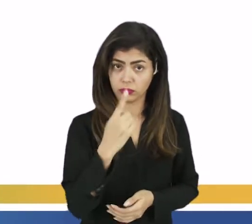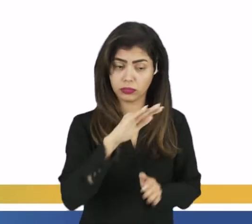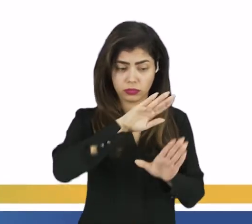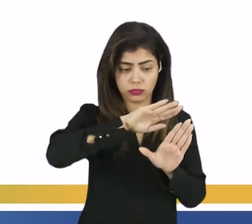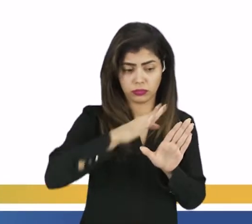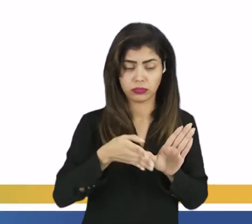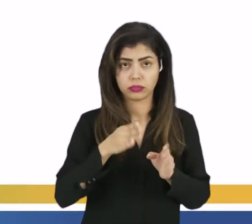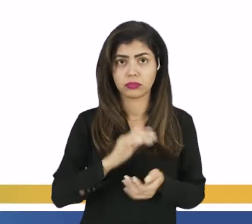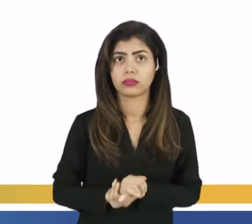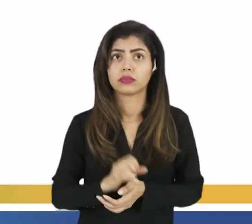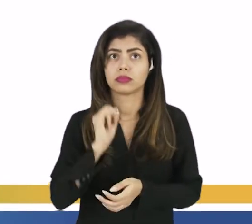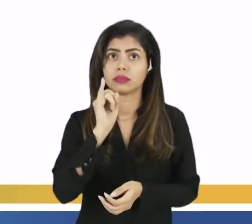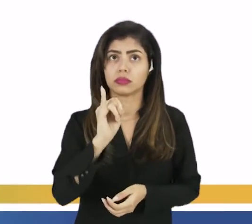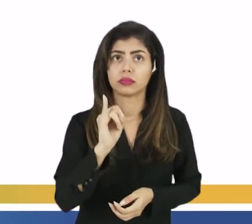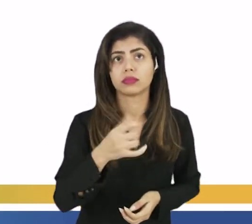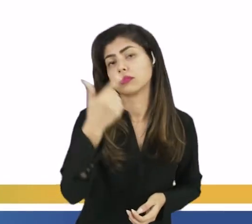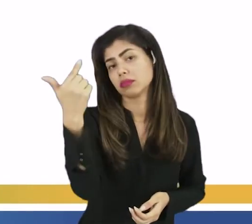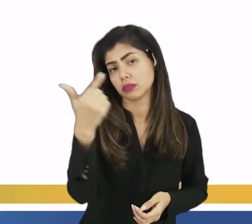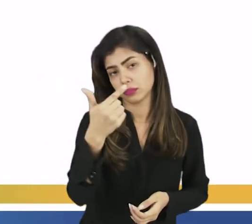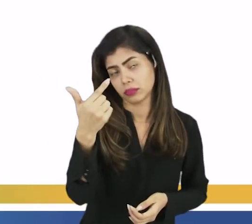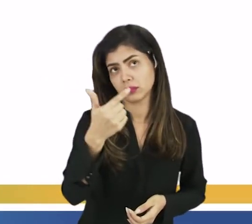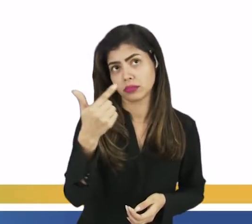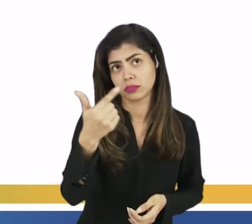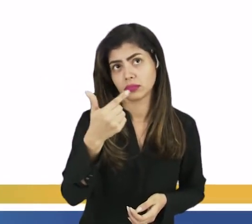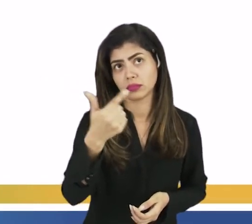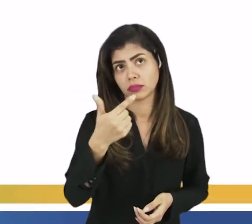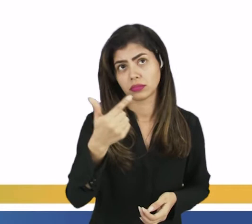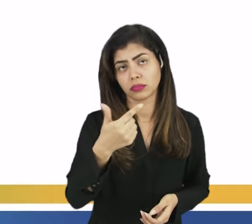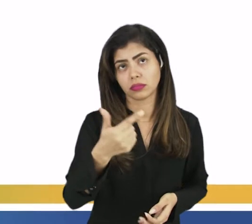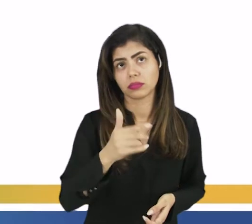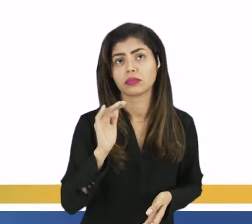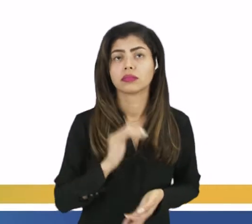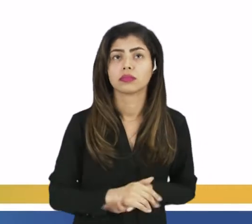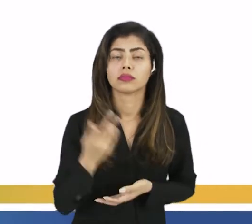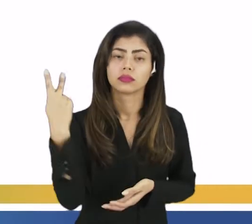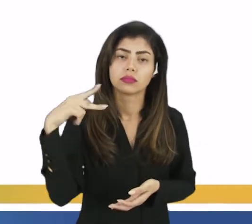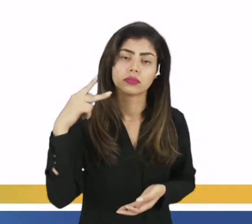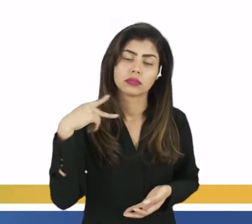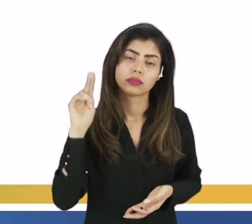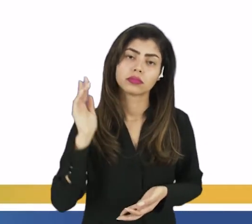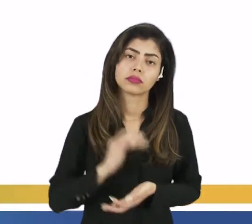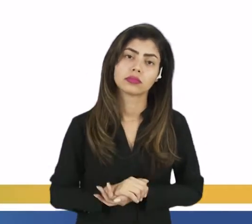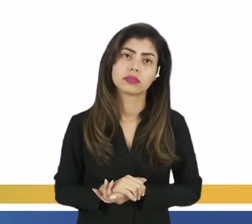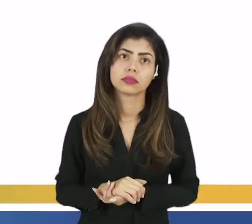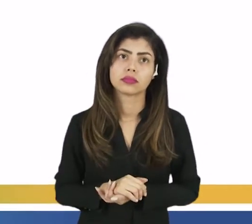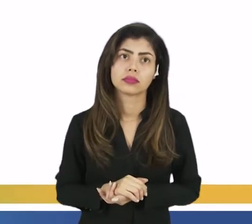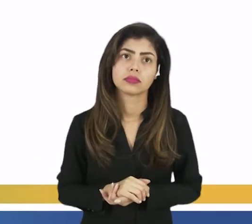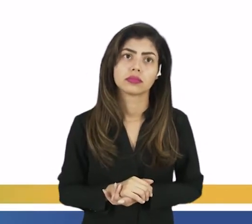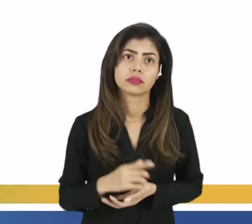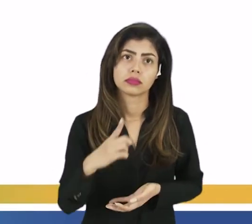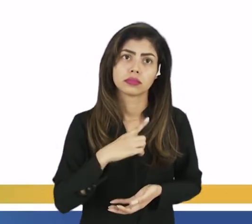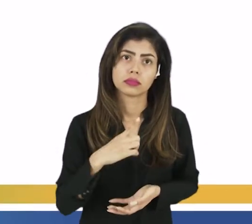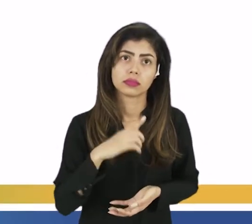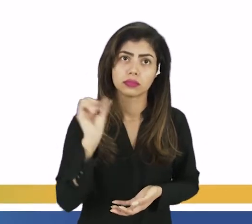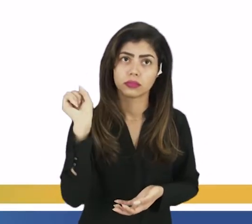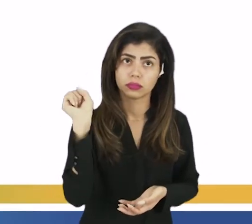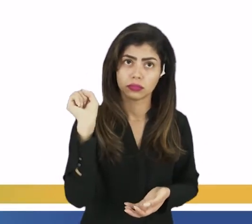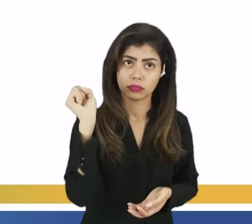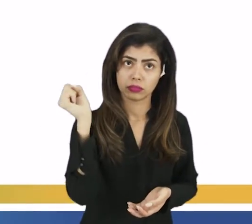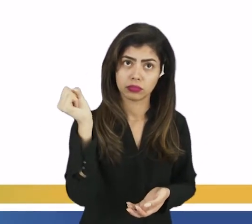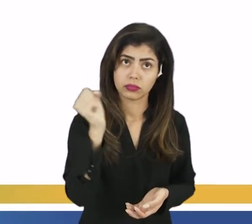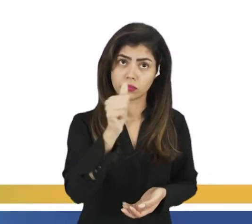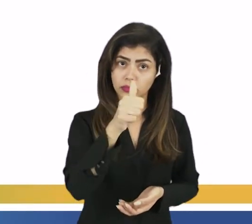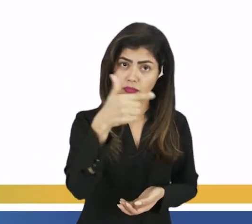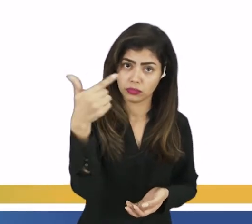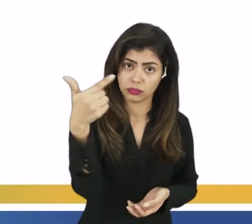camada se ele tem dois se ele se encontra no segundo período da tabela periódica significa que ele tem